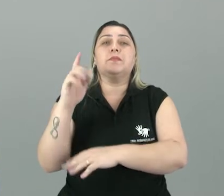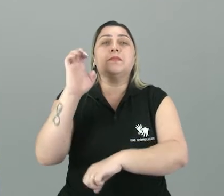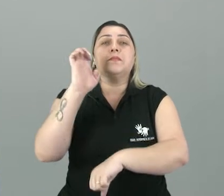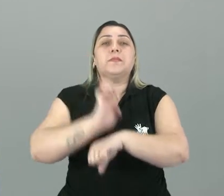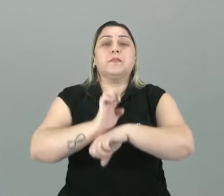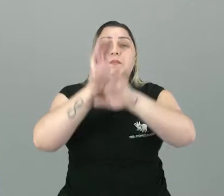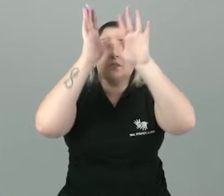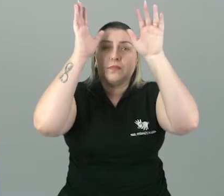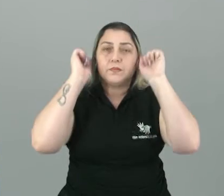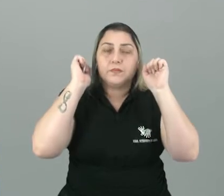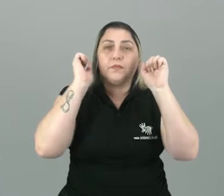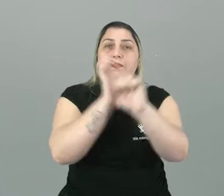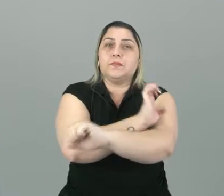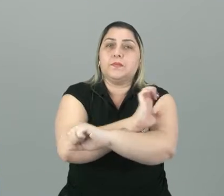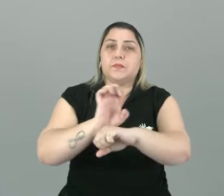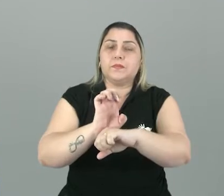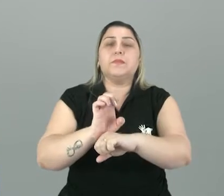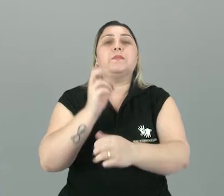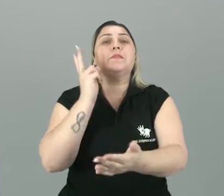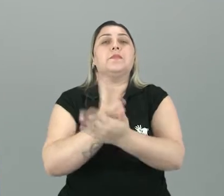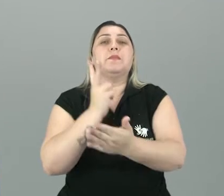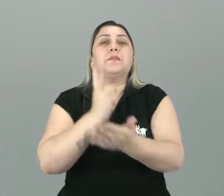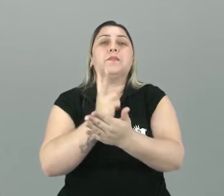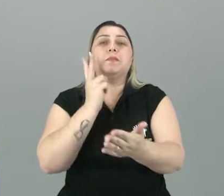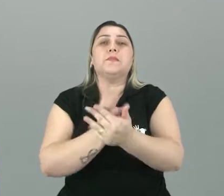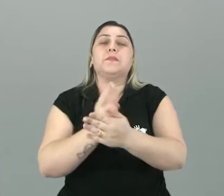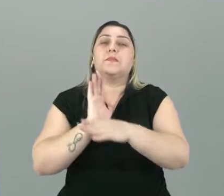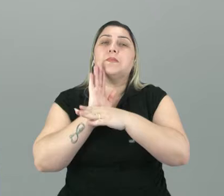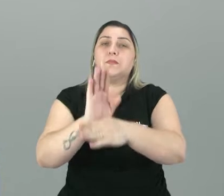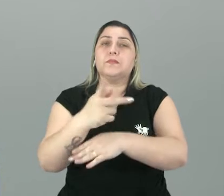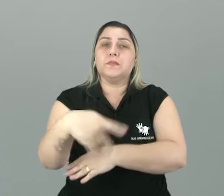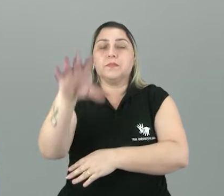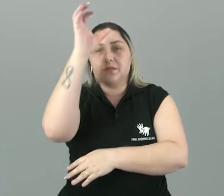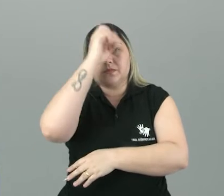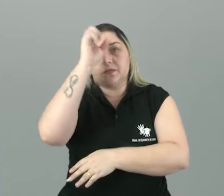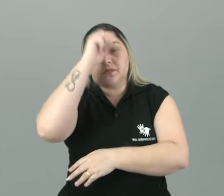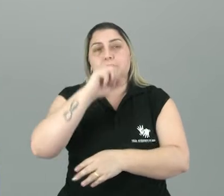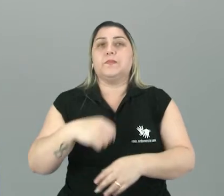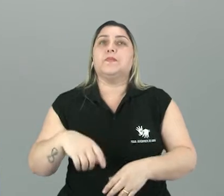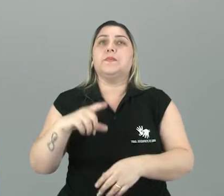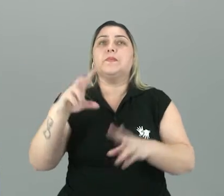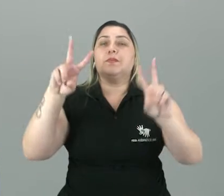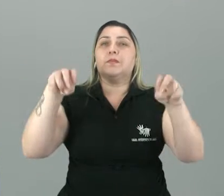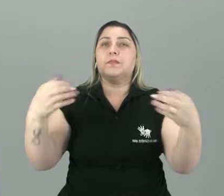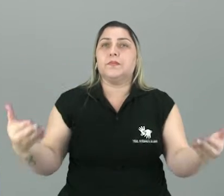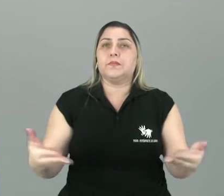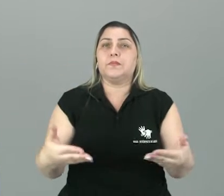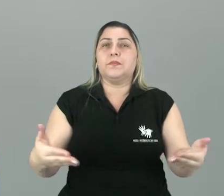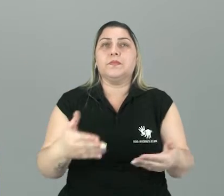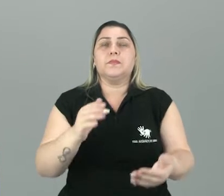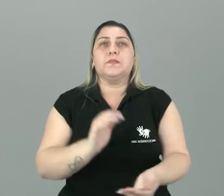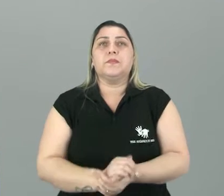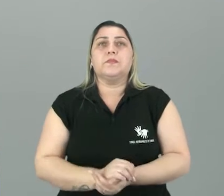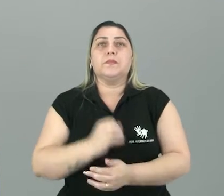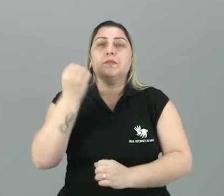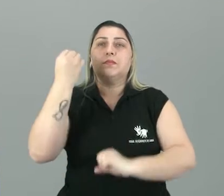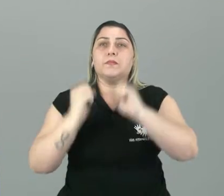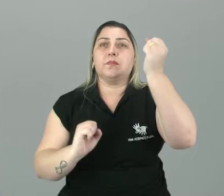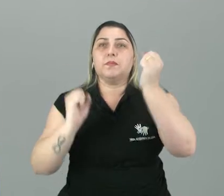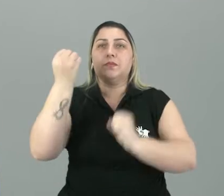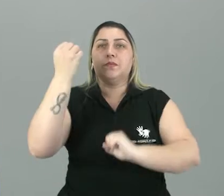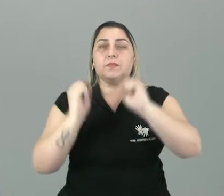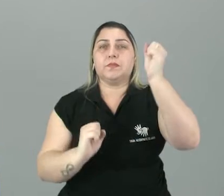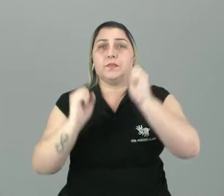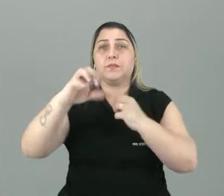do Acre, e é sempre um prazer estar aqui contribuindo com a sua aprendizagem. O tema da nossa aula de hoje é a Revolução